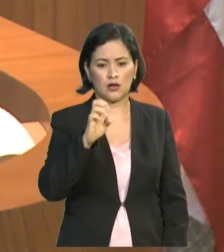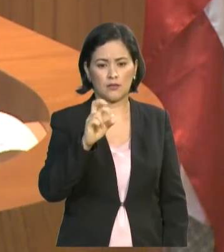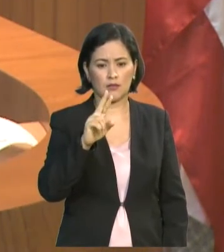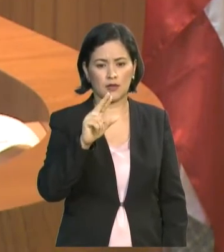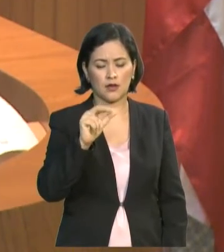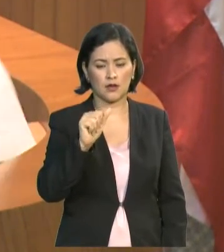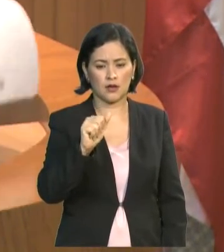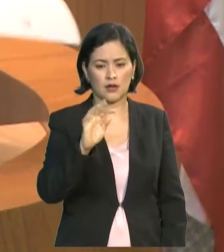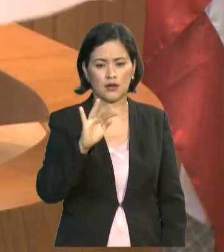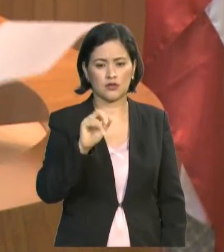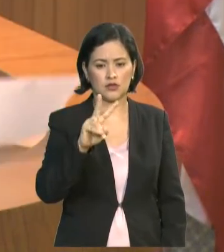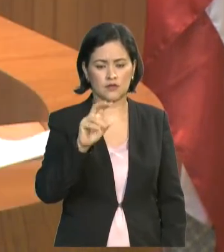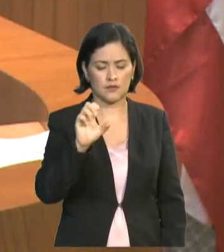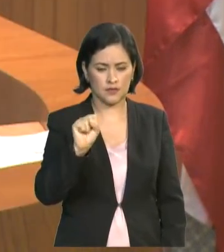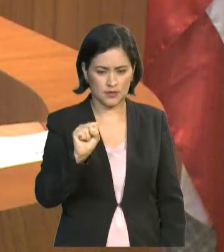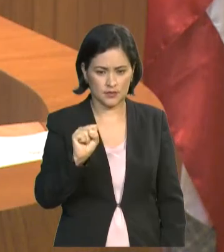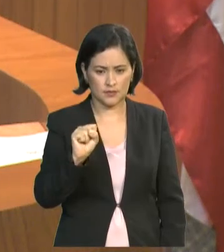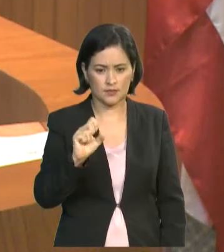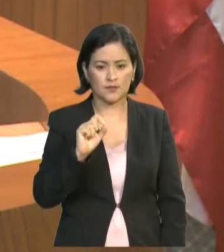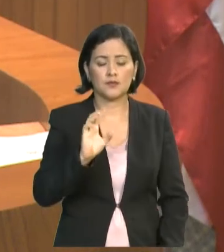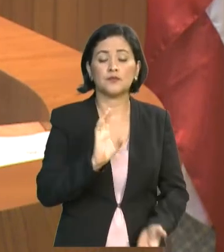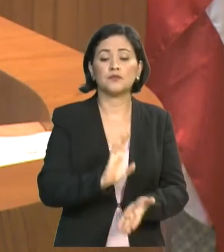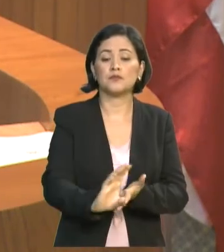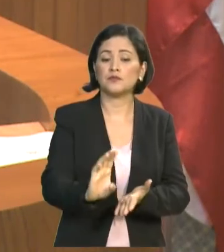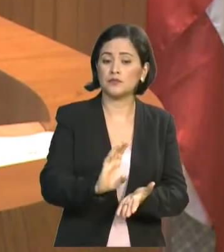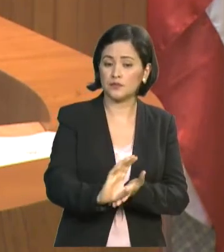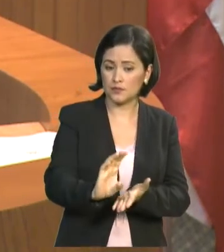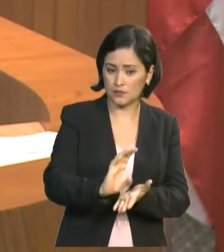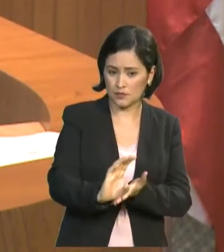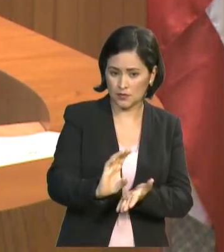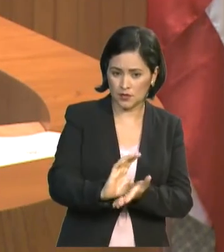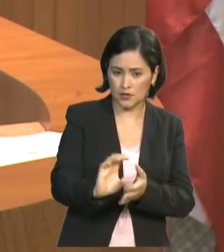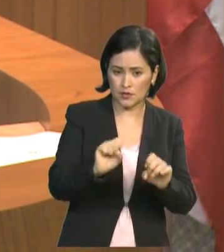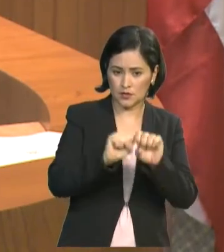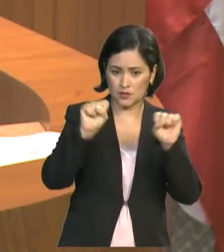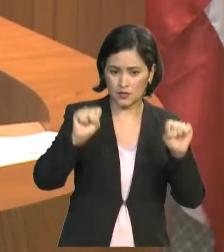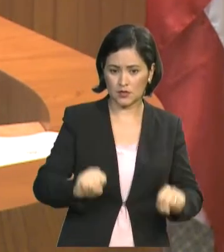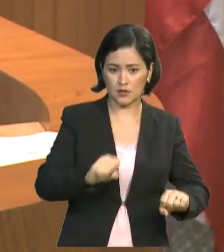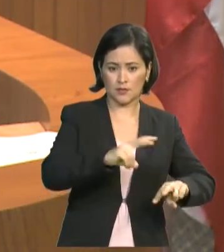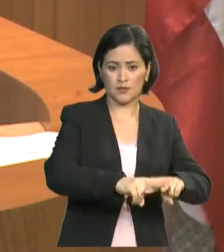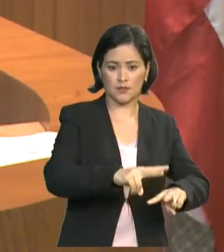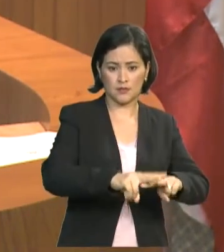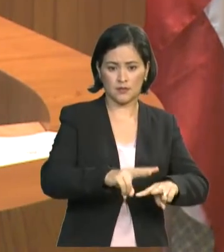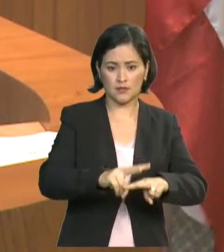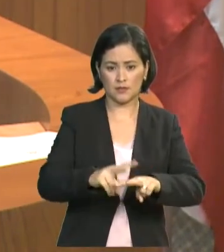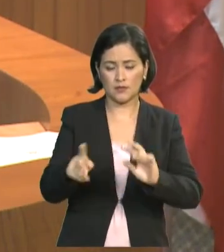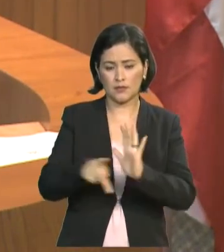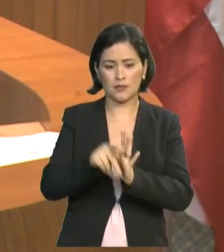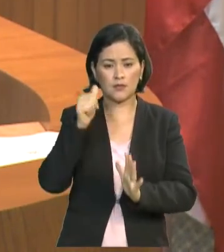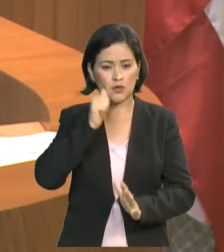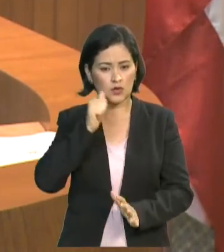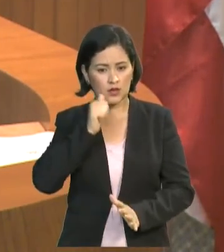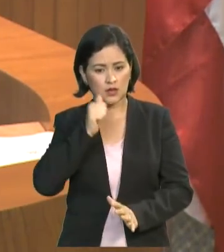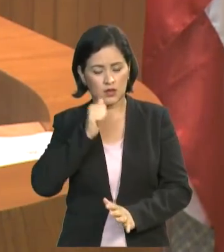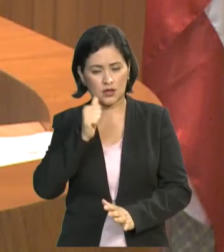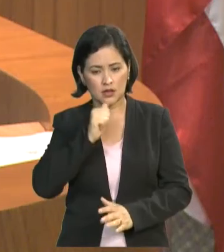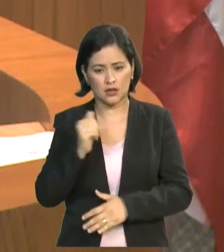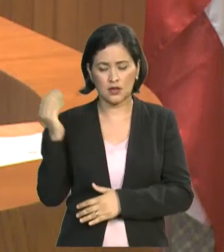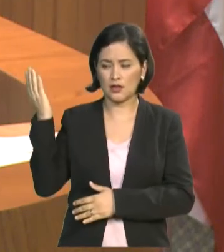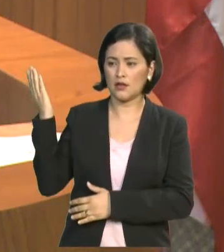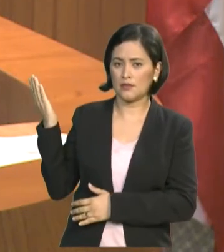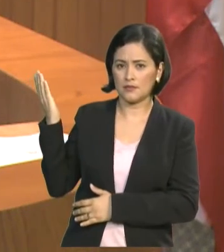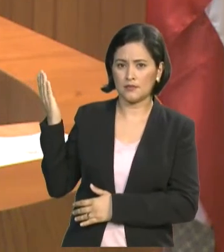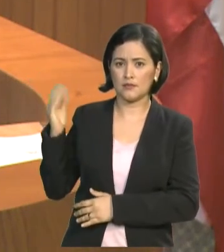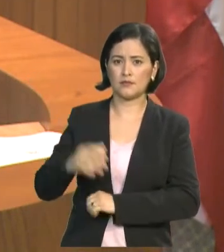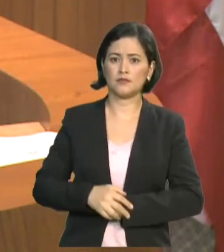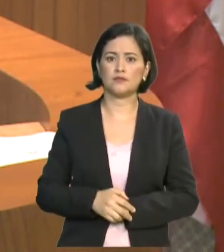que é investido no sistema carcerário feminino. Está aqui a marca Tereza Vale a Pena,